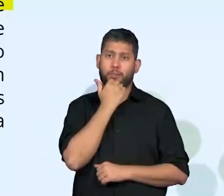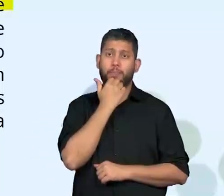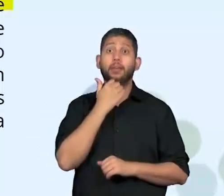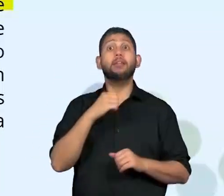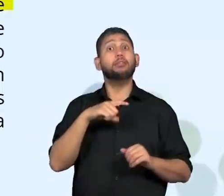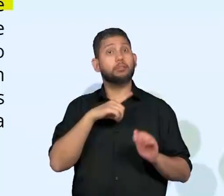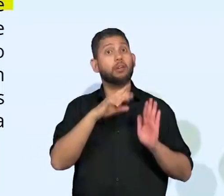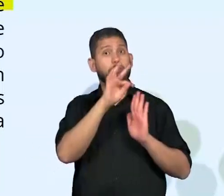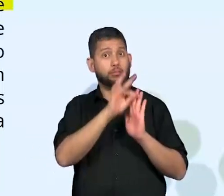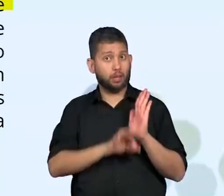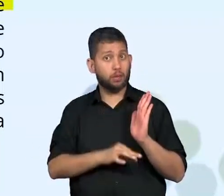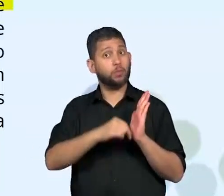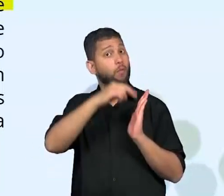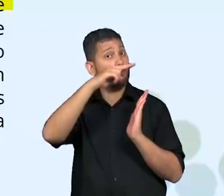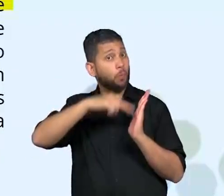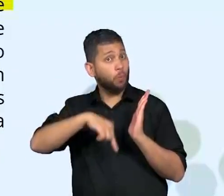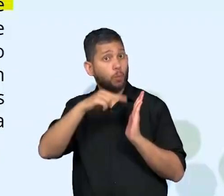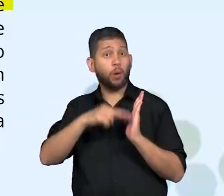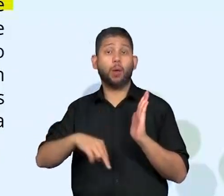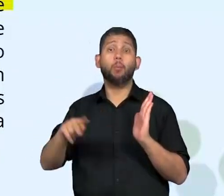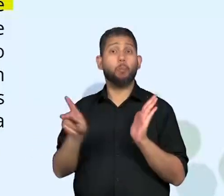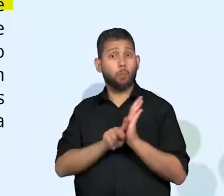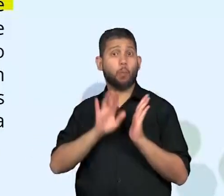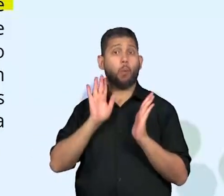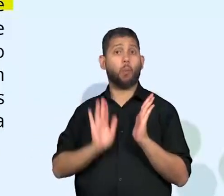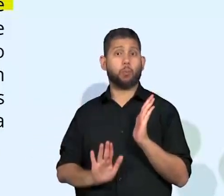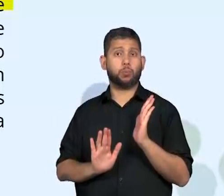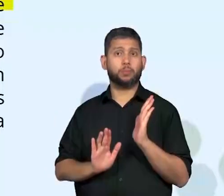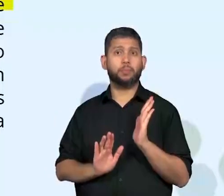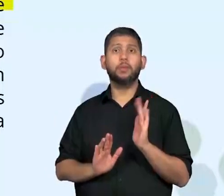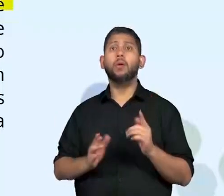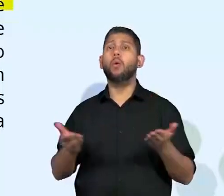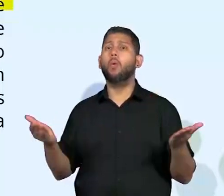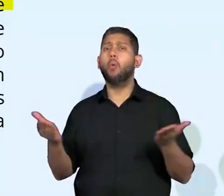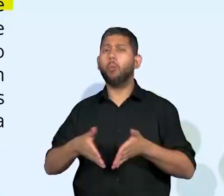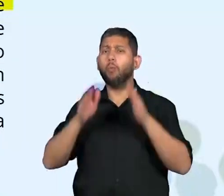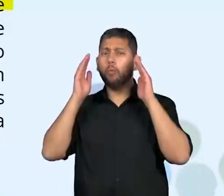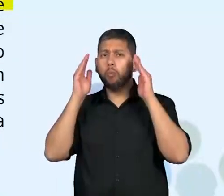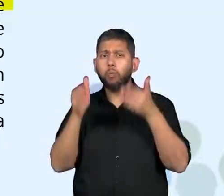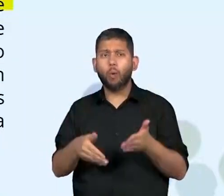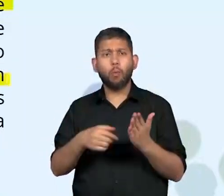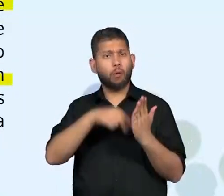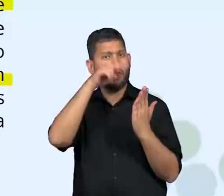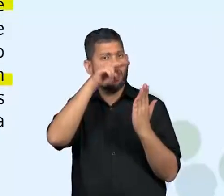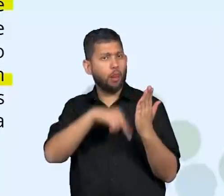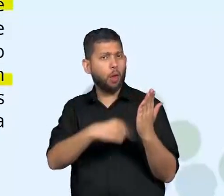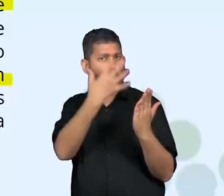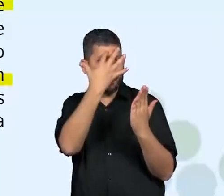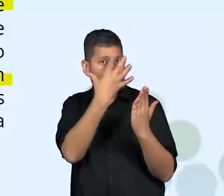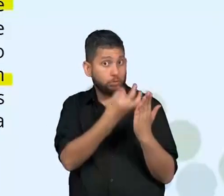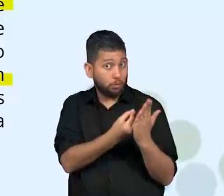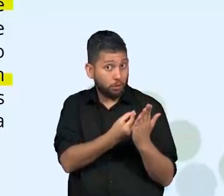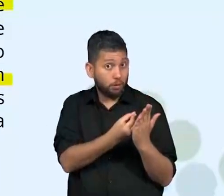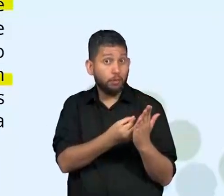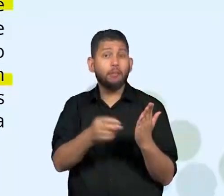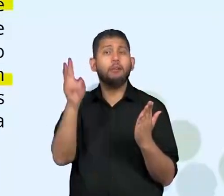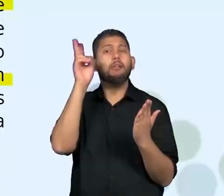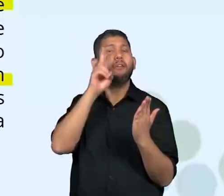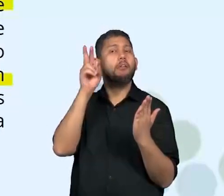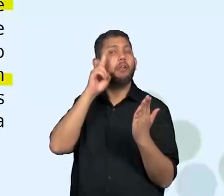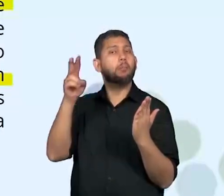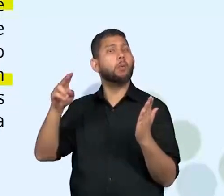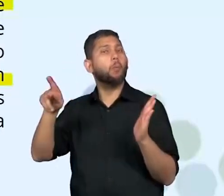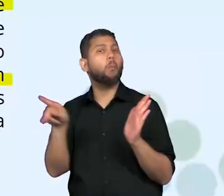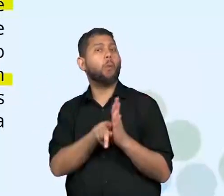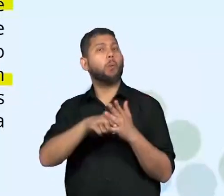alguns formatos de textos pertencentes ao gênero. Nosso foco é a compreensão em